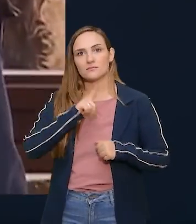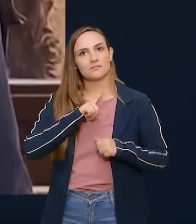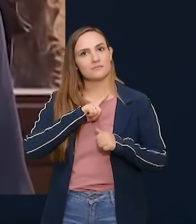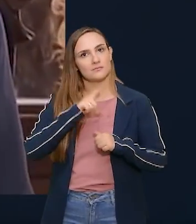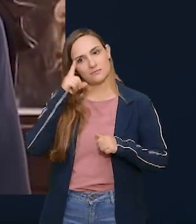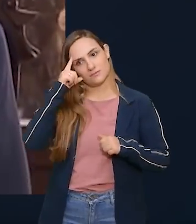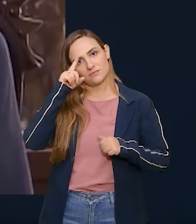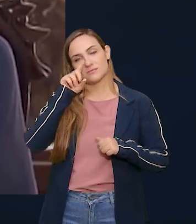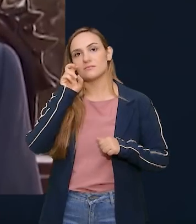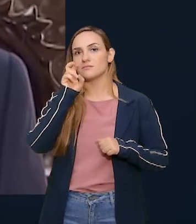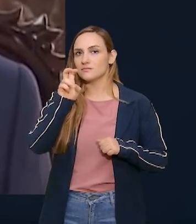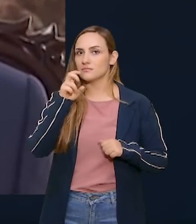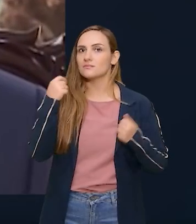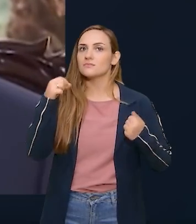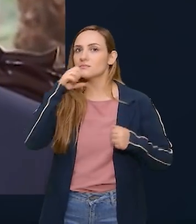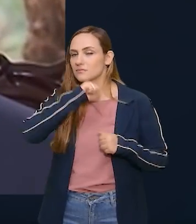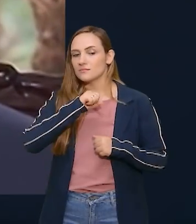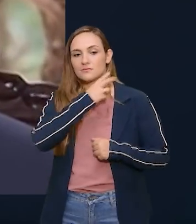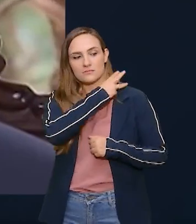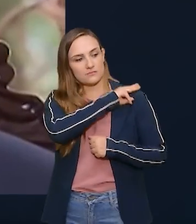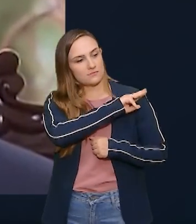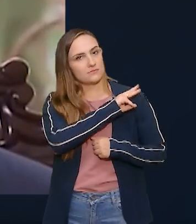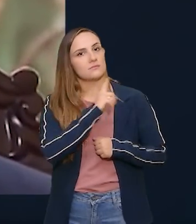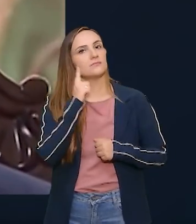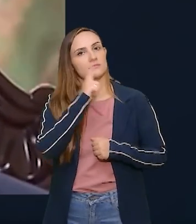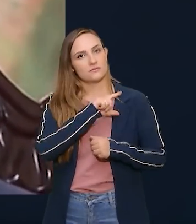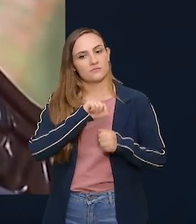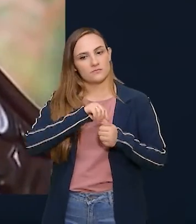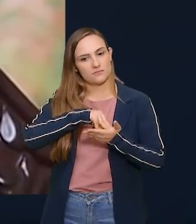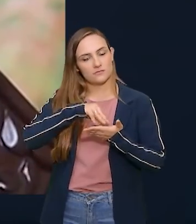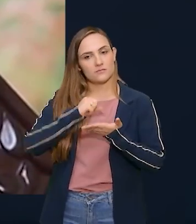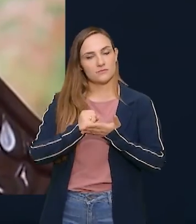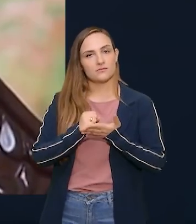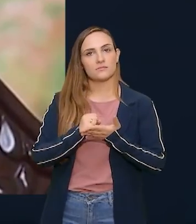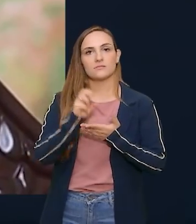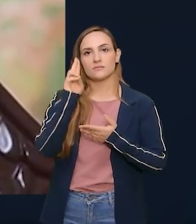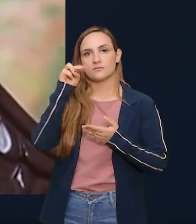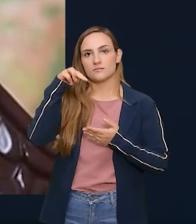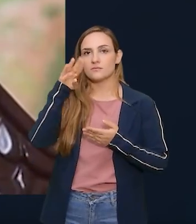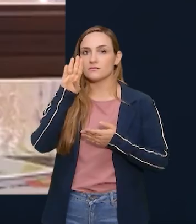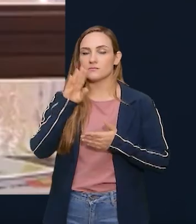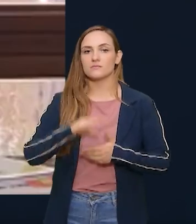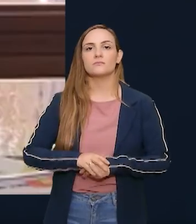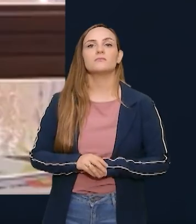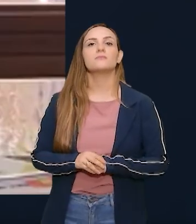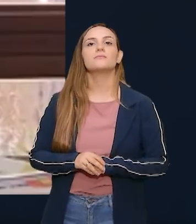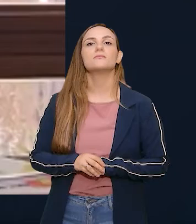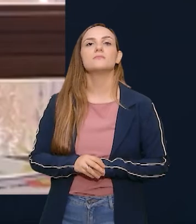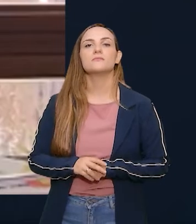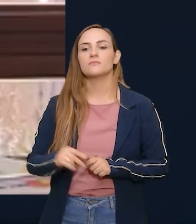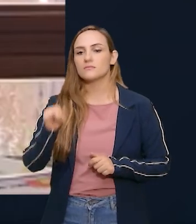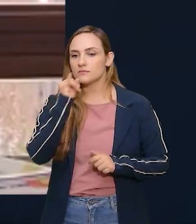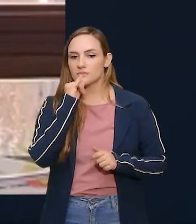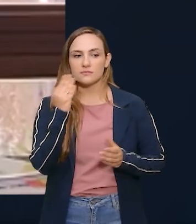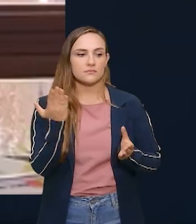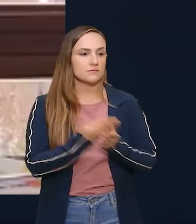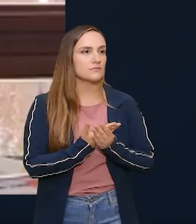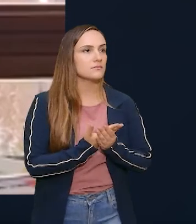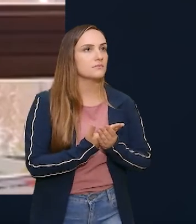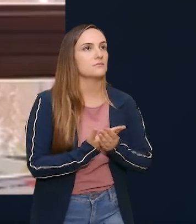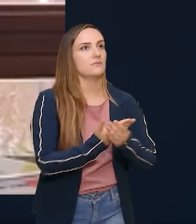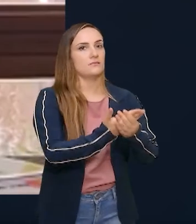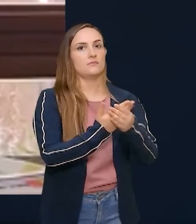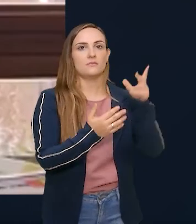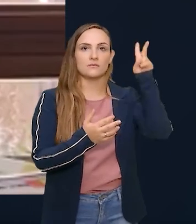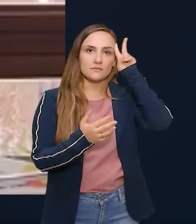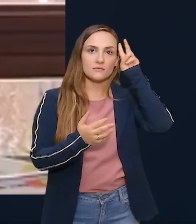Foram só 5 dias para conseguir um diploma de ensino médio e se matricular na UNB. Nós ajuizamos a ação na segunda e a liminar